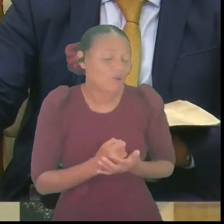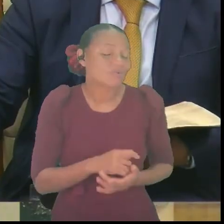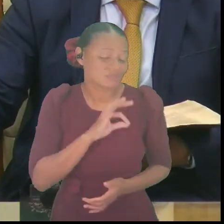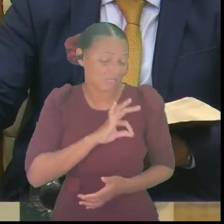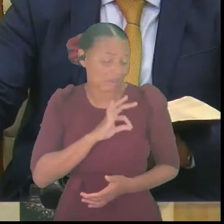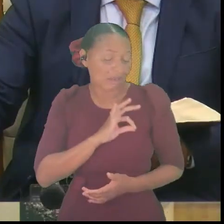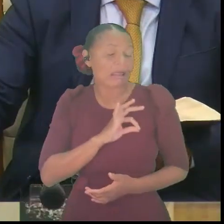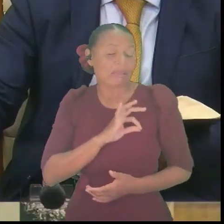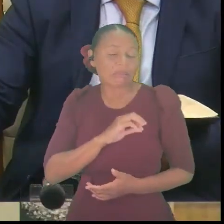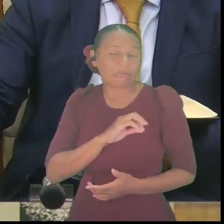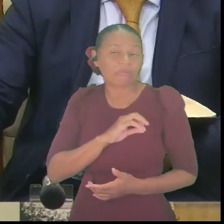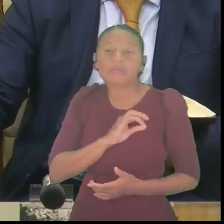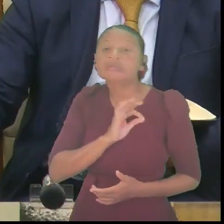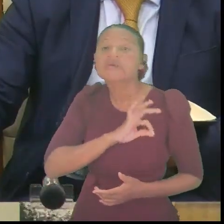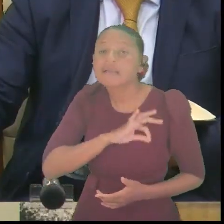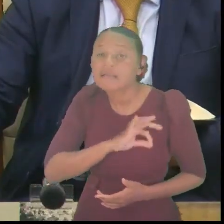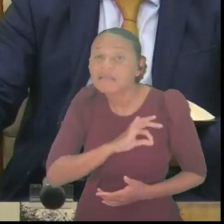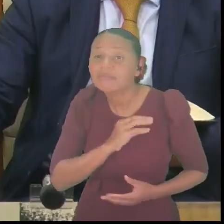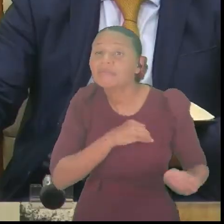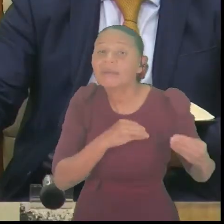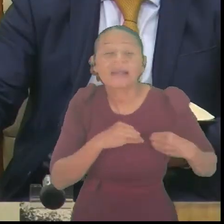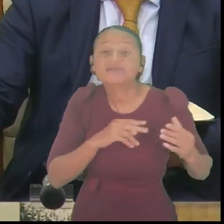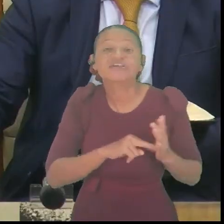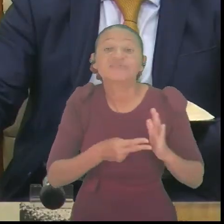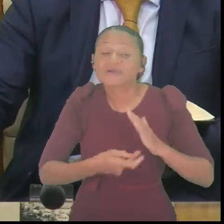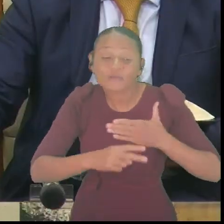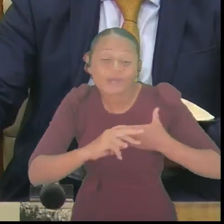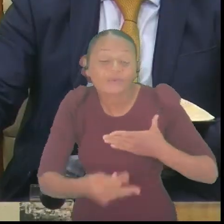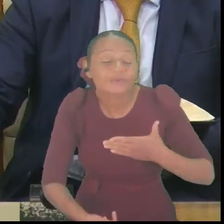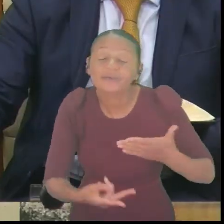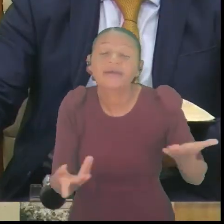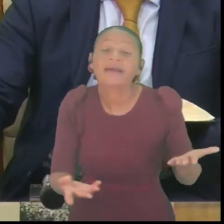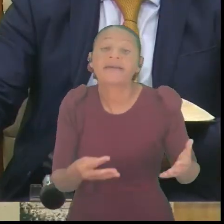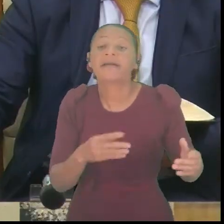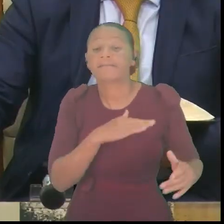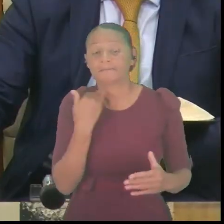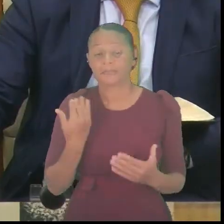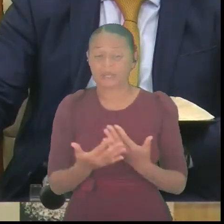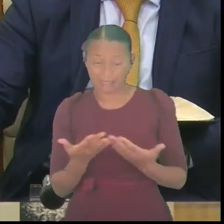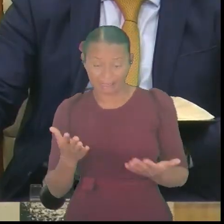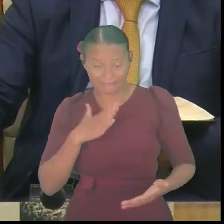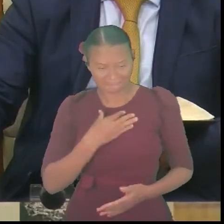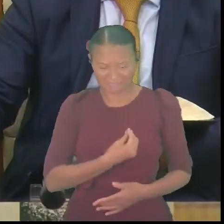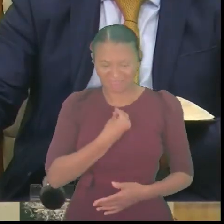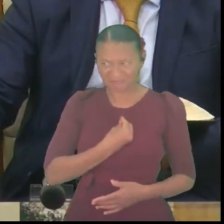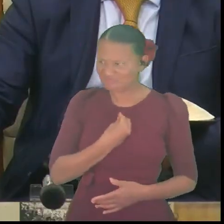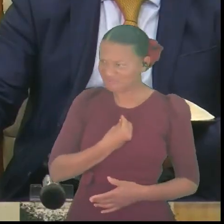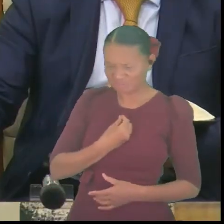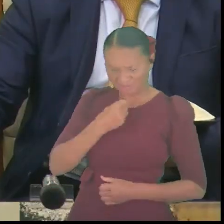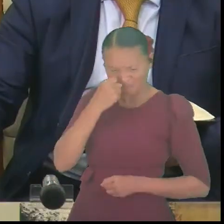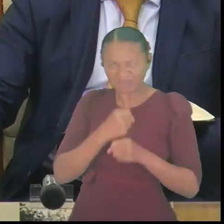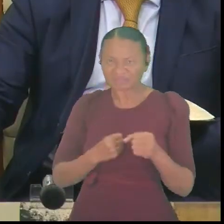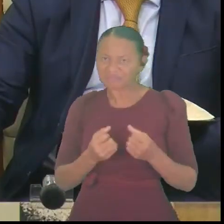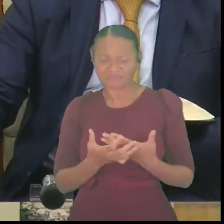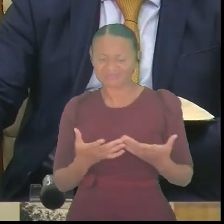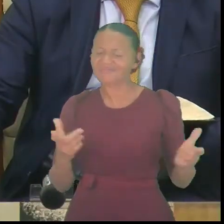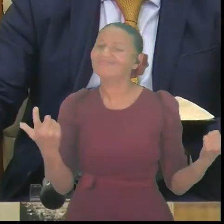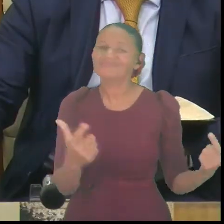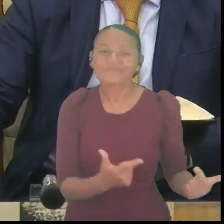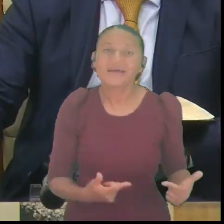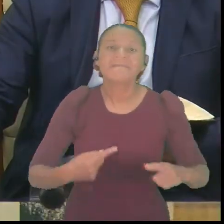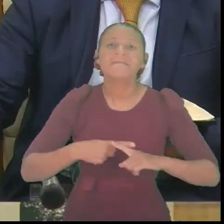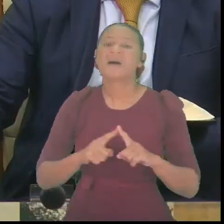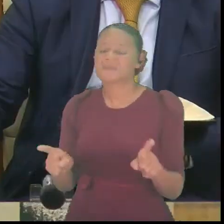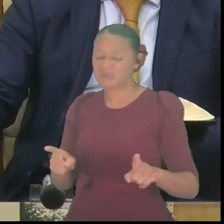era a morte. Às vezes você lê Jesus dizendo: a minha vida ninguém tem poder para tirá-la. Não tem mesmo, porque ele não tem pecado, mas eu